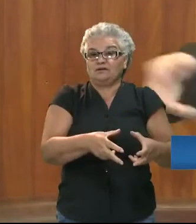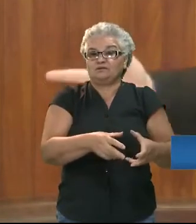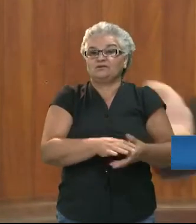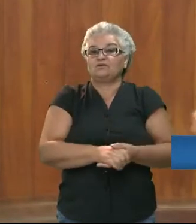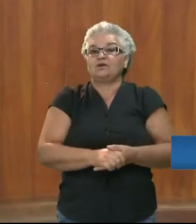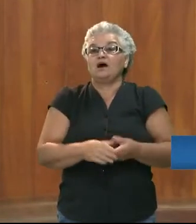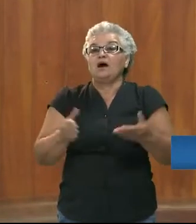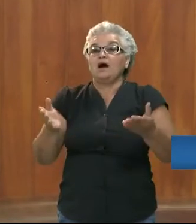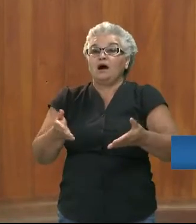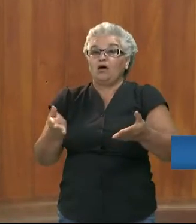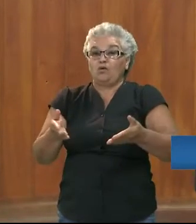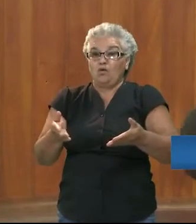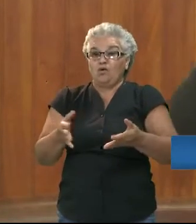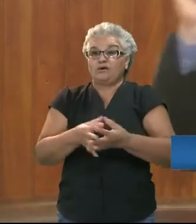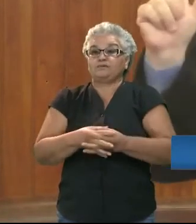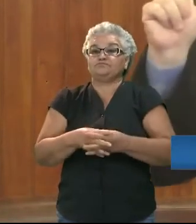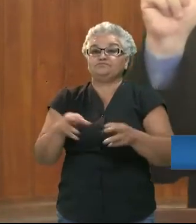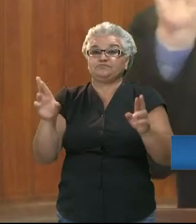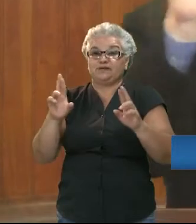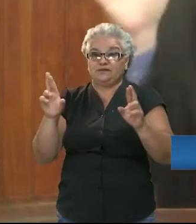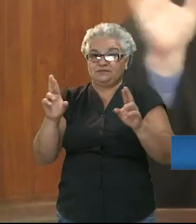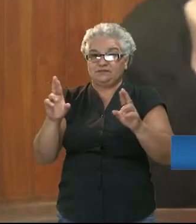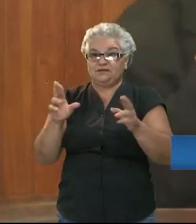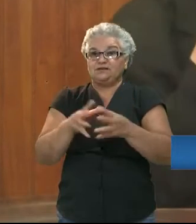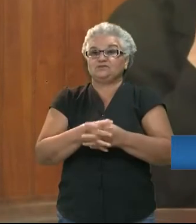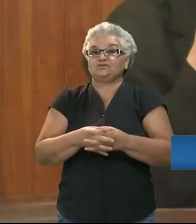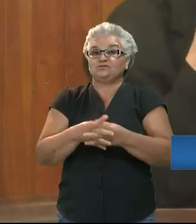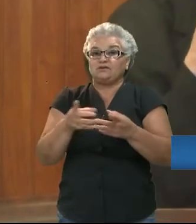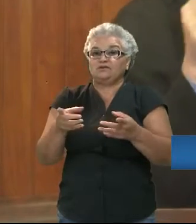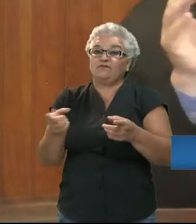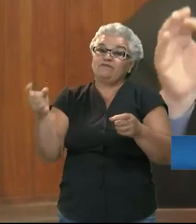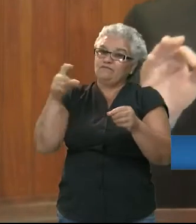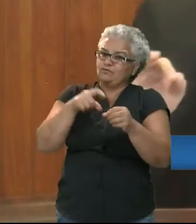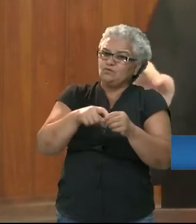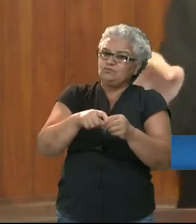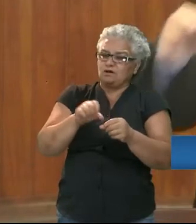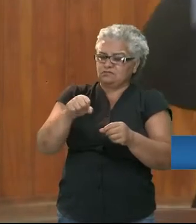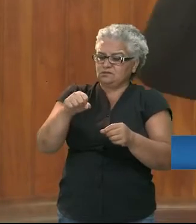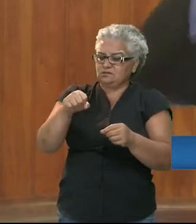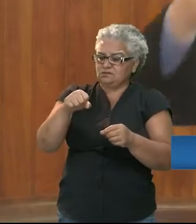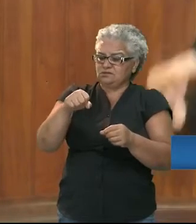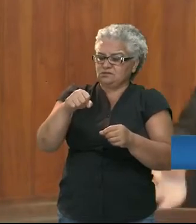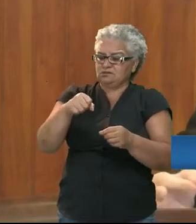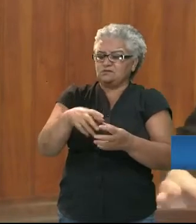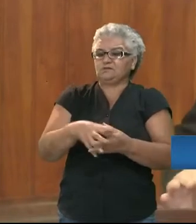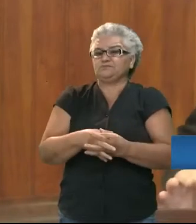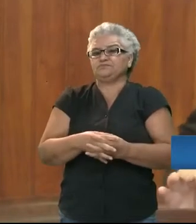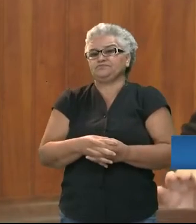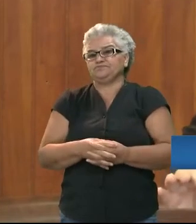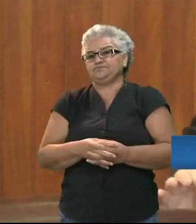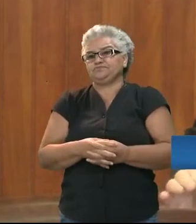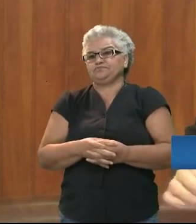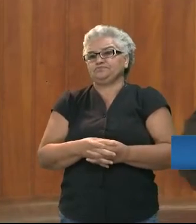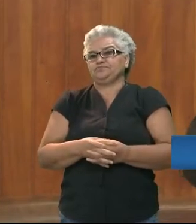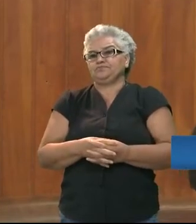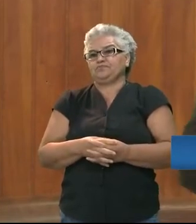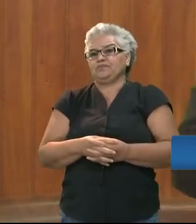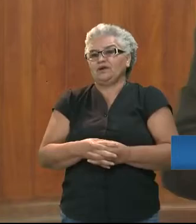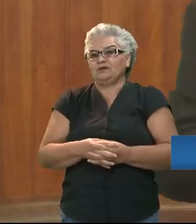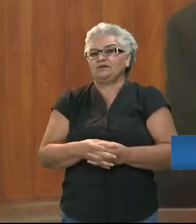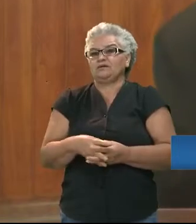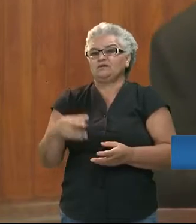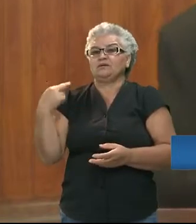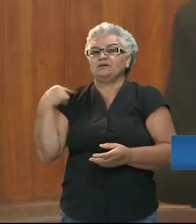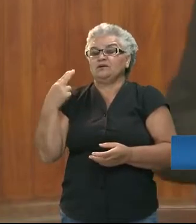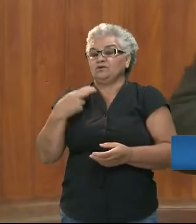voltar para as comissões, esse projeto está no nosso radar, eu acho que será a ocasião perfeita para a gente